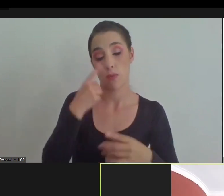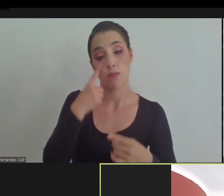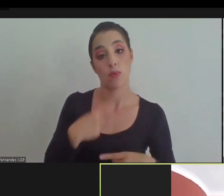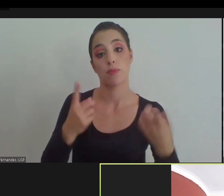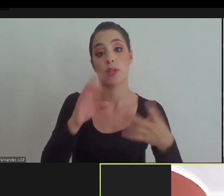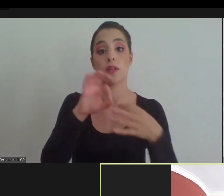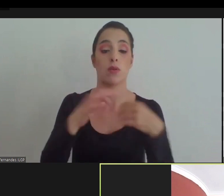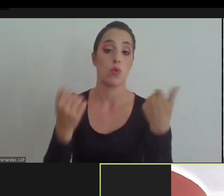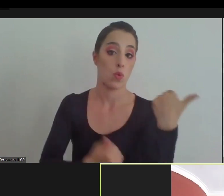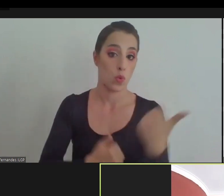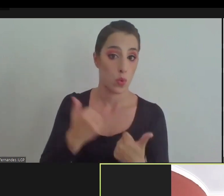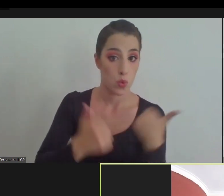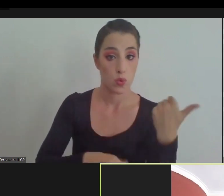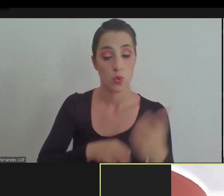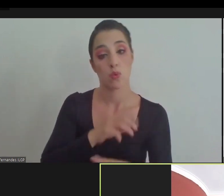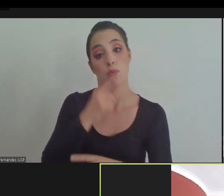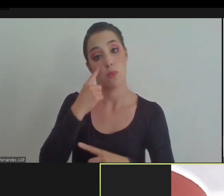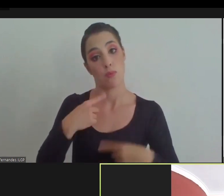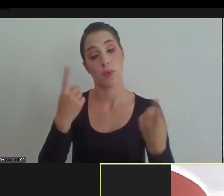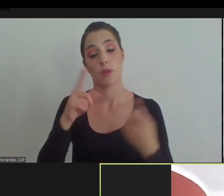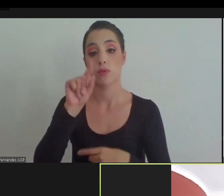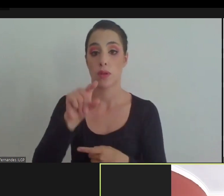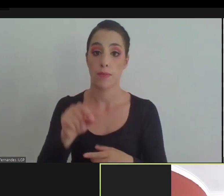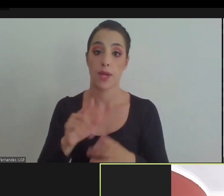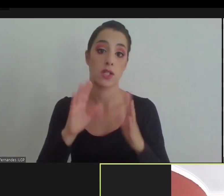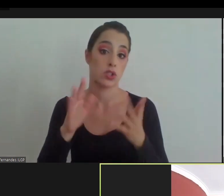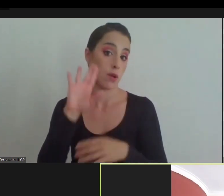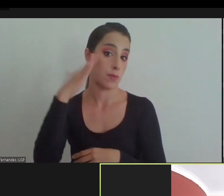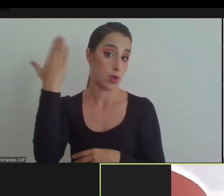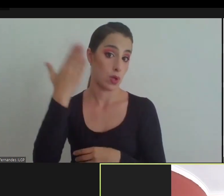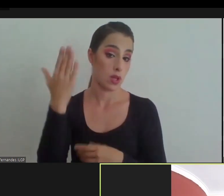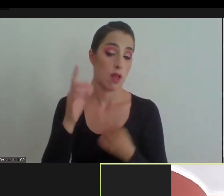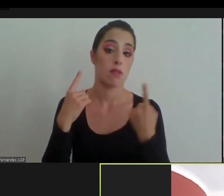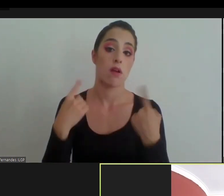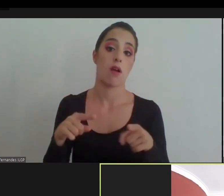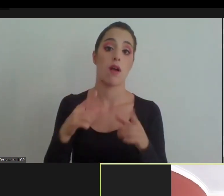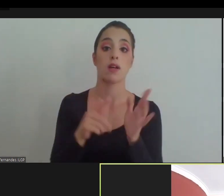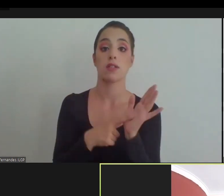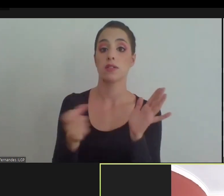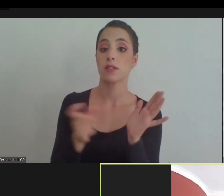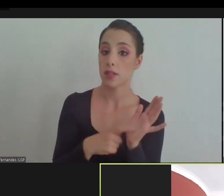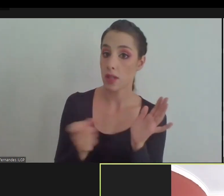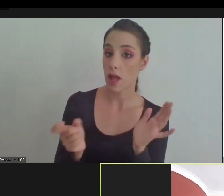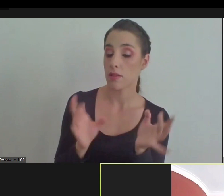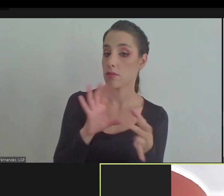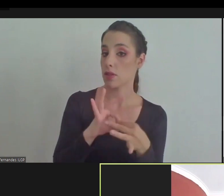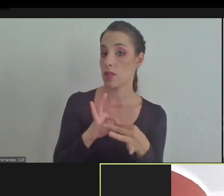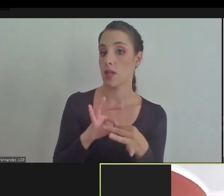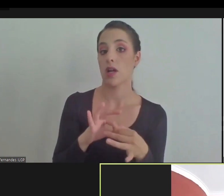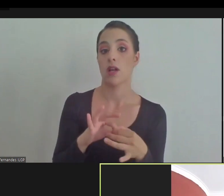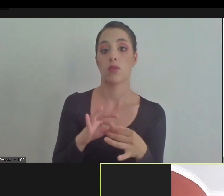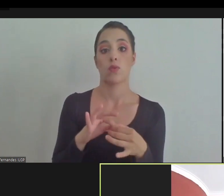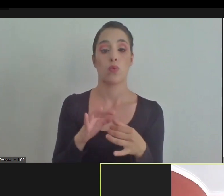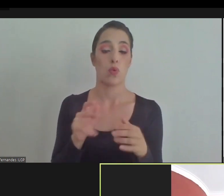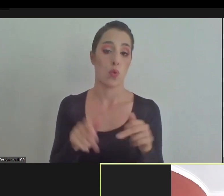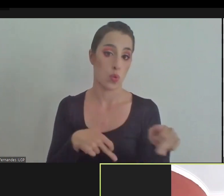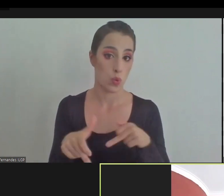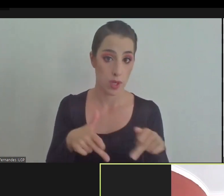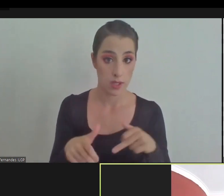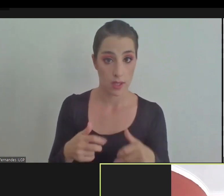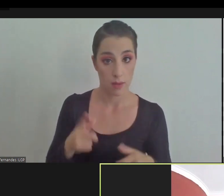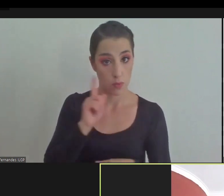concursos públicos, muitas vezes já são priorizados a necessidade de incentivar a concorrência de